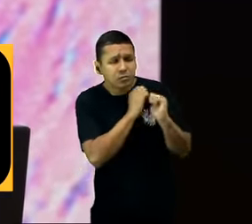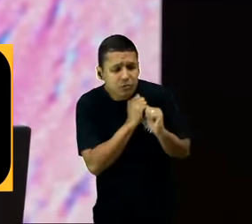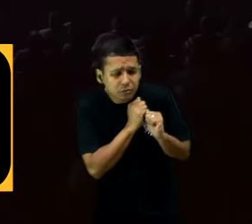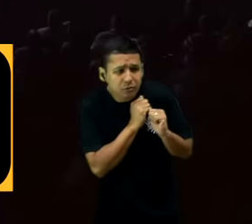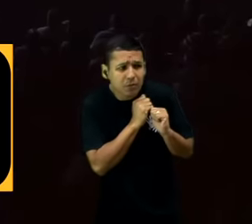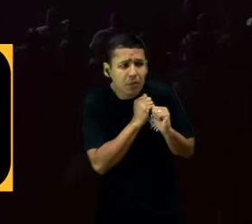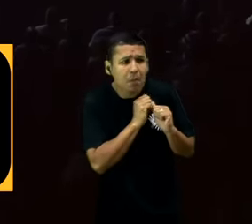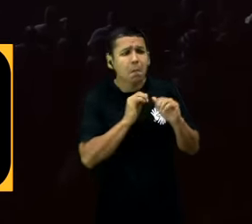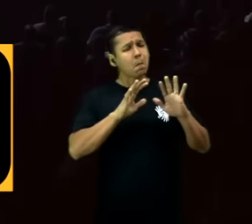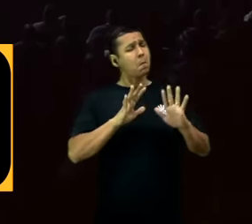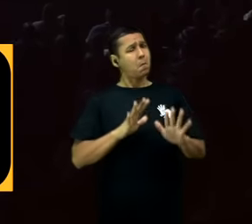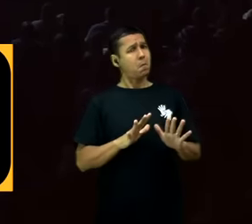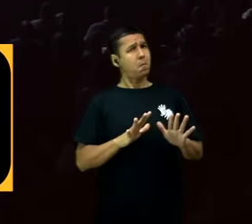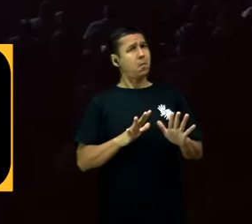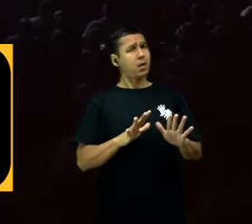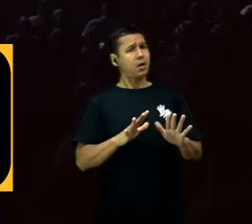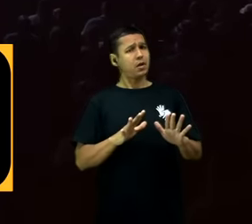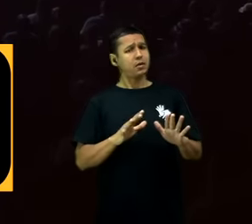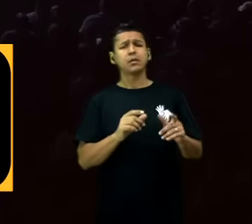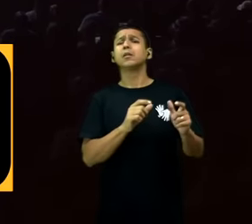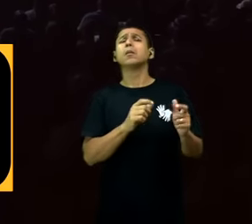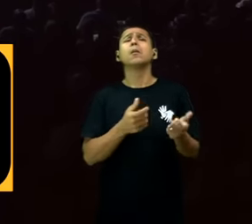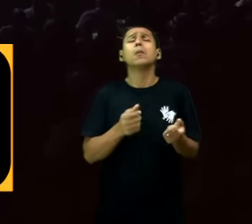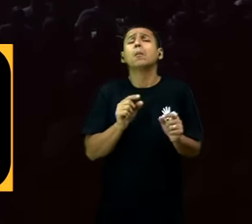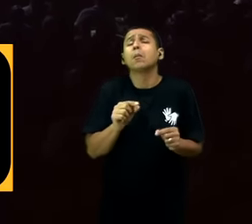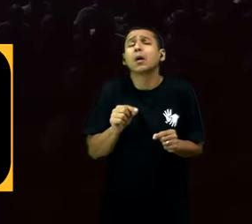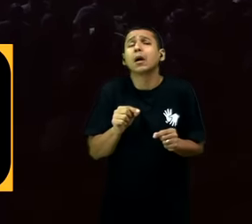mas onde está o cordeiro para o holocausto?